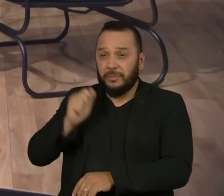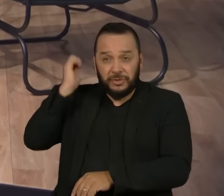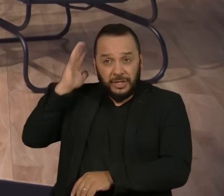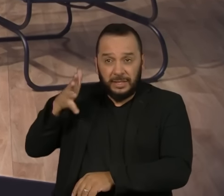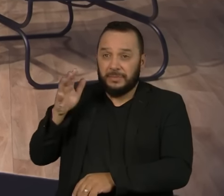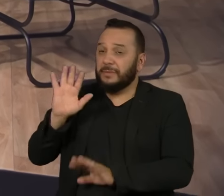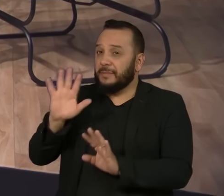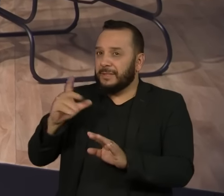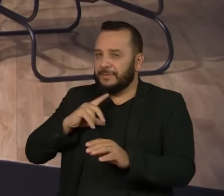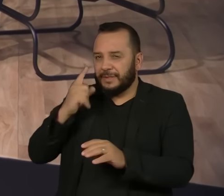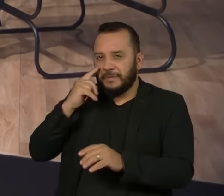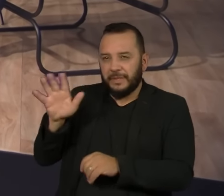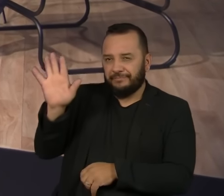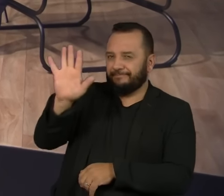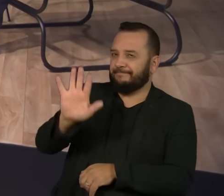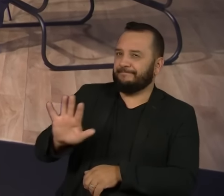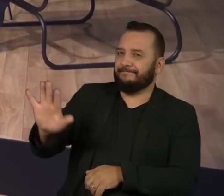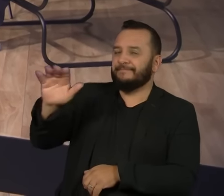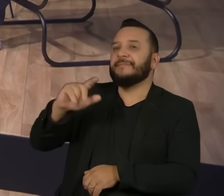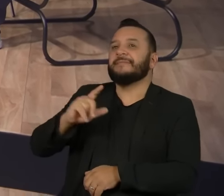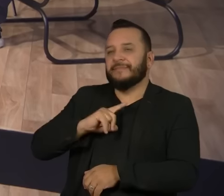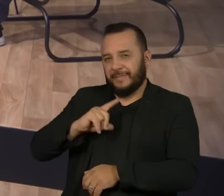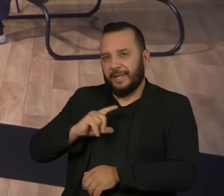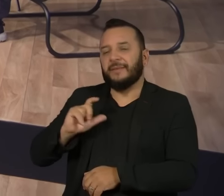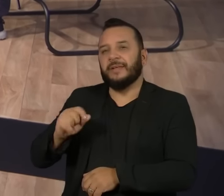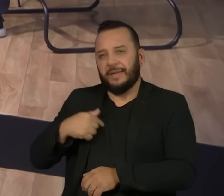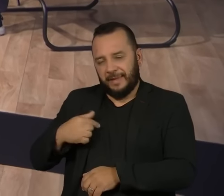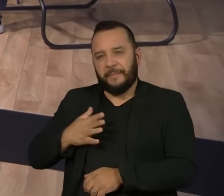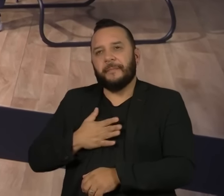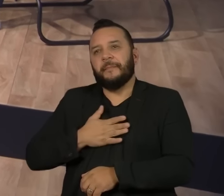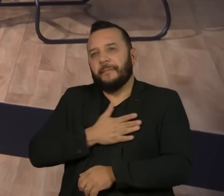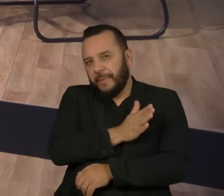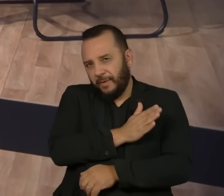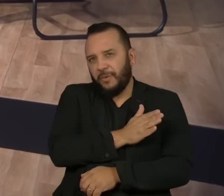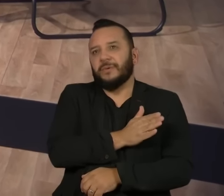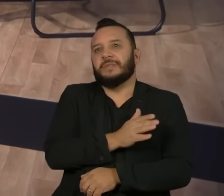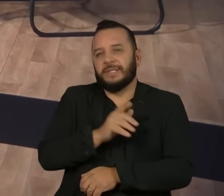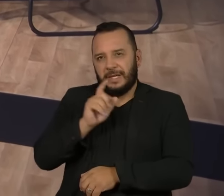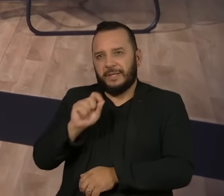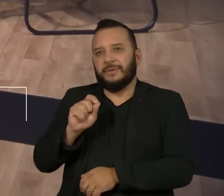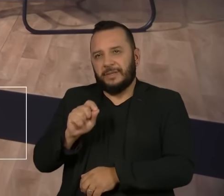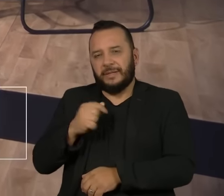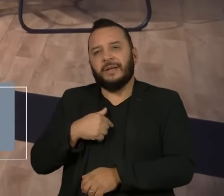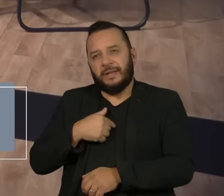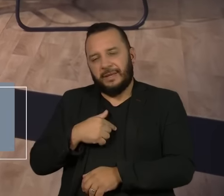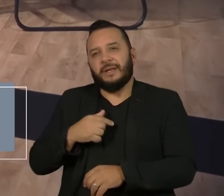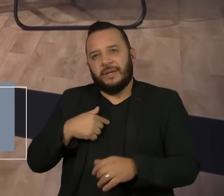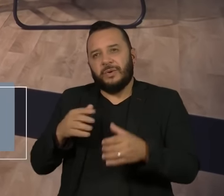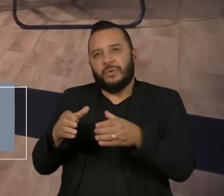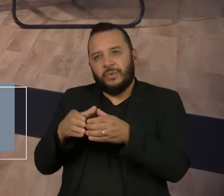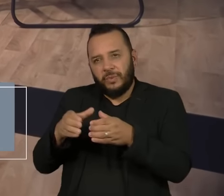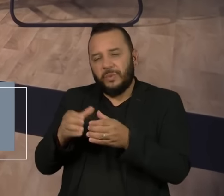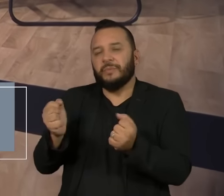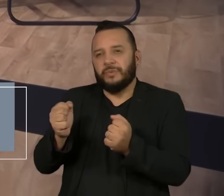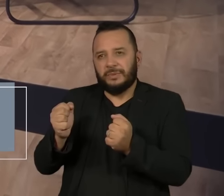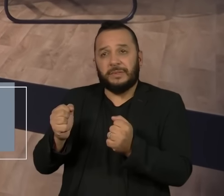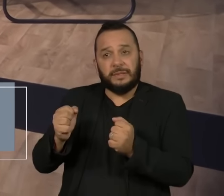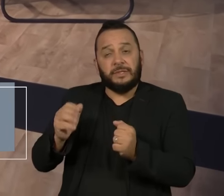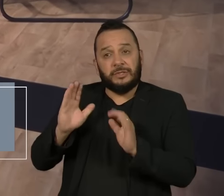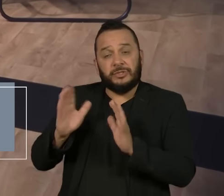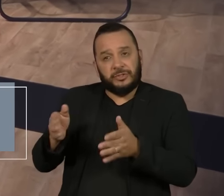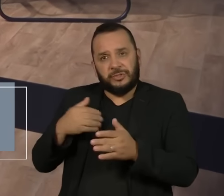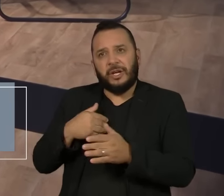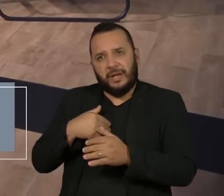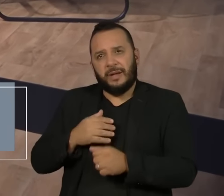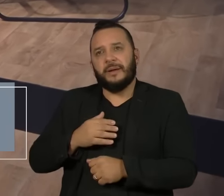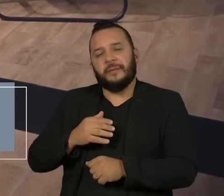uma leitura dessa forma, tem lá a misoginia, tá lá. Tem lá o antissemitismo, está presente, falado. Mas isso faz parte do